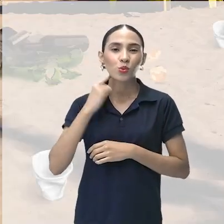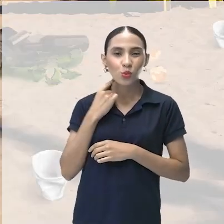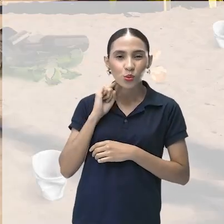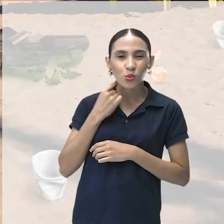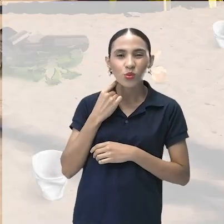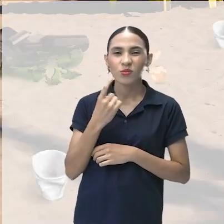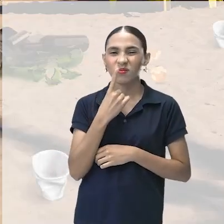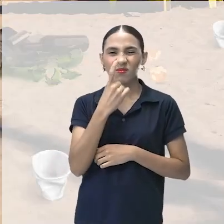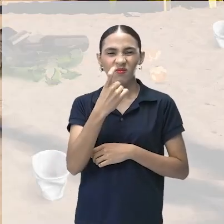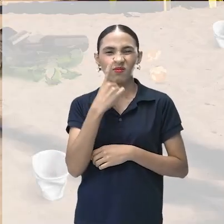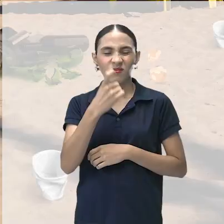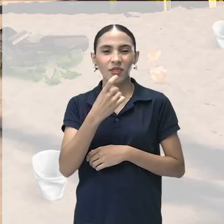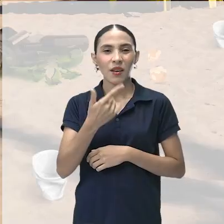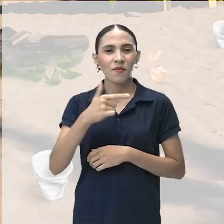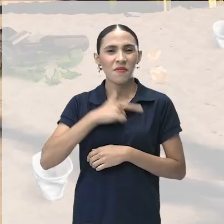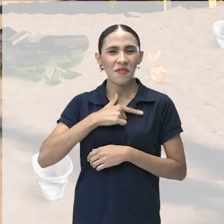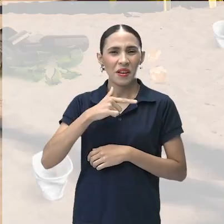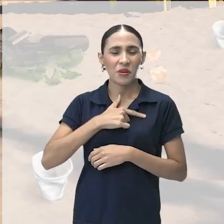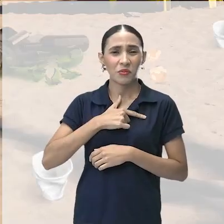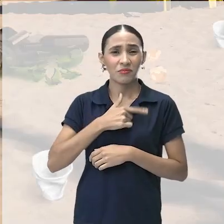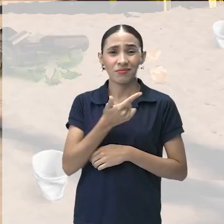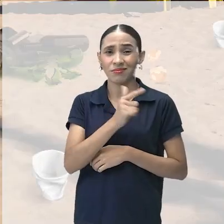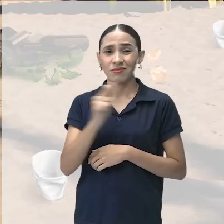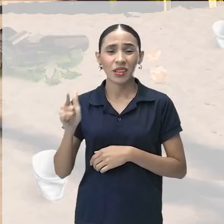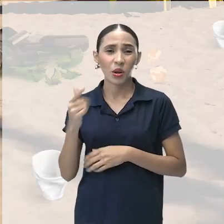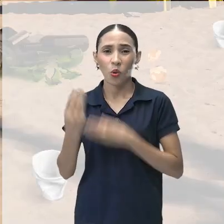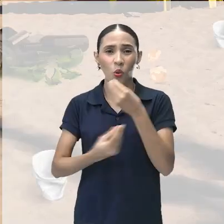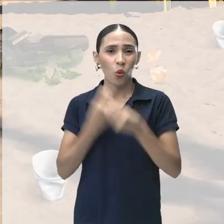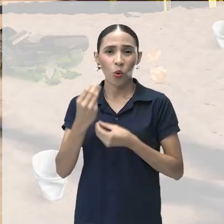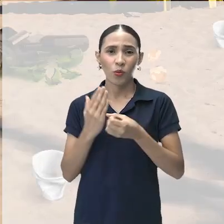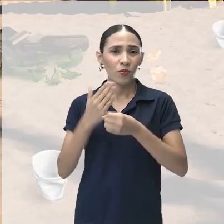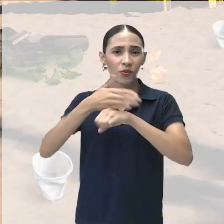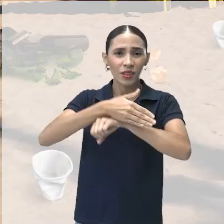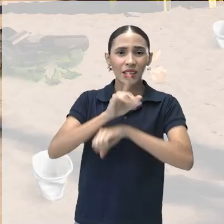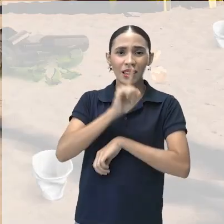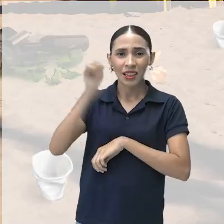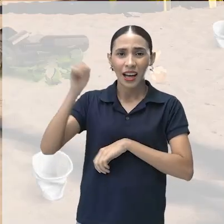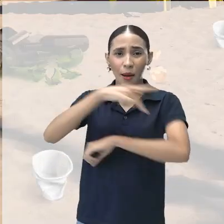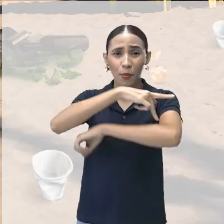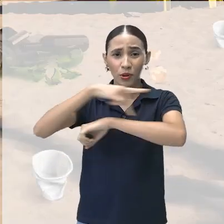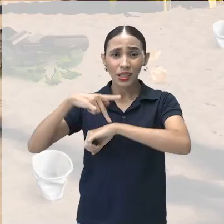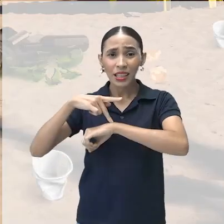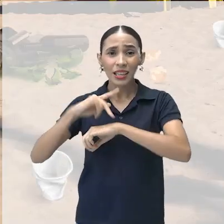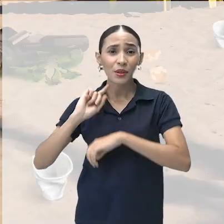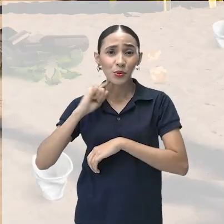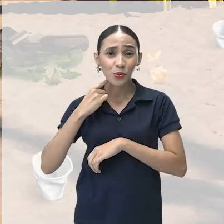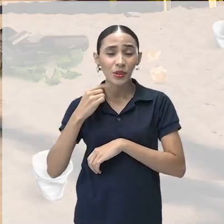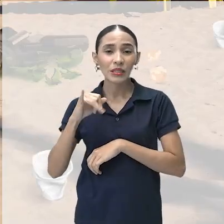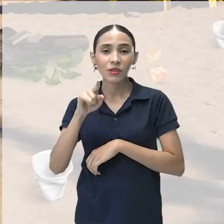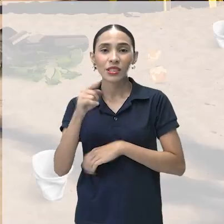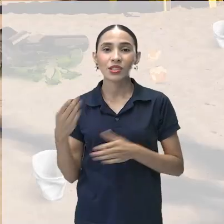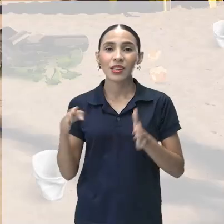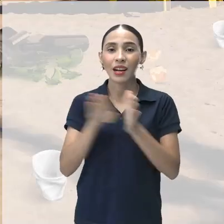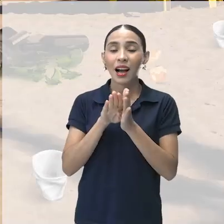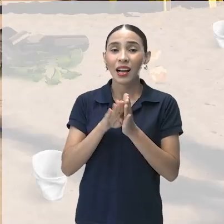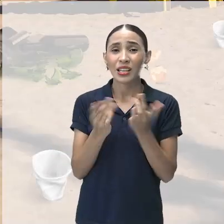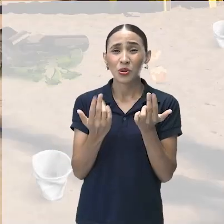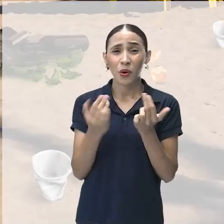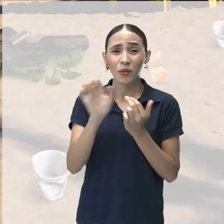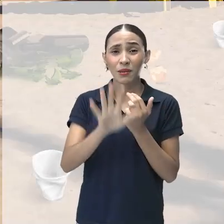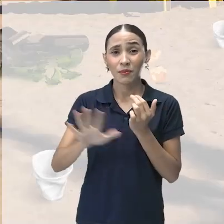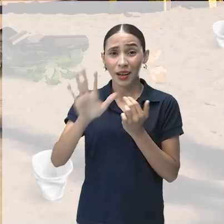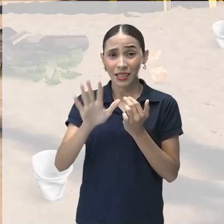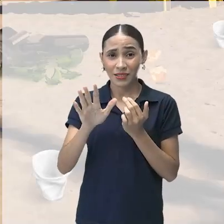sujo, feio, sem condições de frequentar essa praia. Afinal, se vocês chegarem na praia nessas condições,